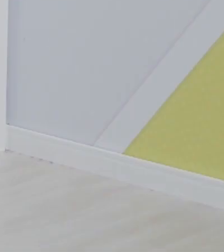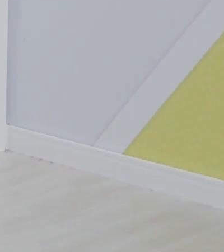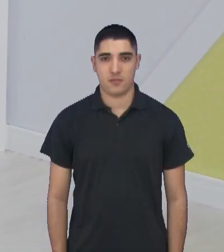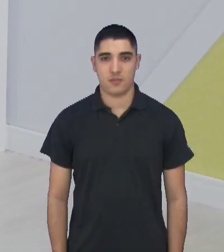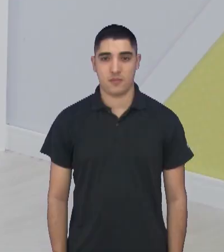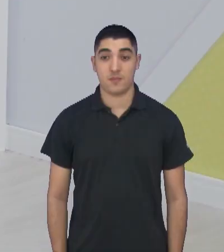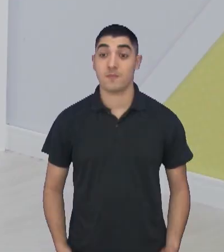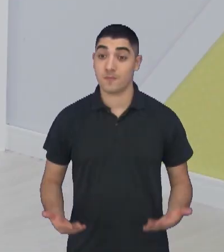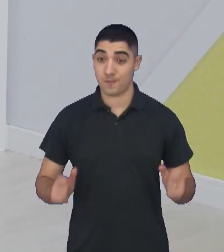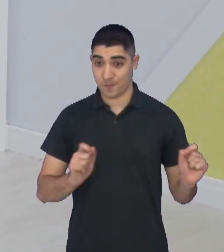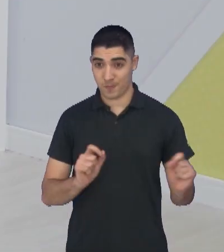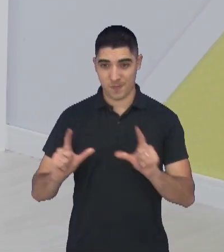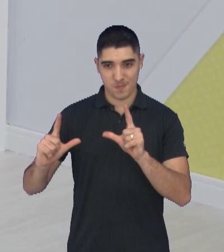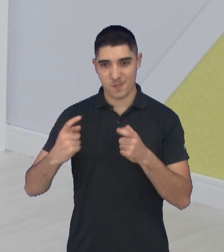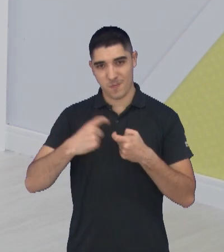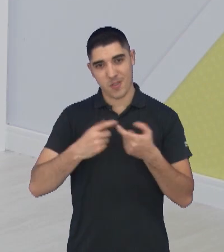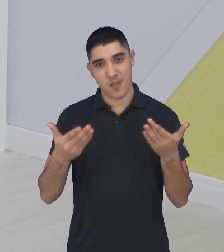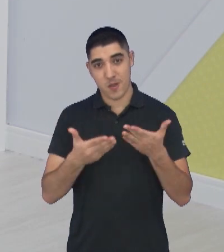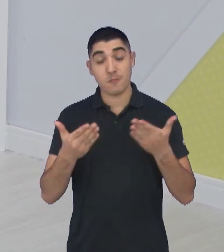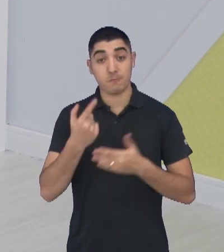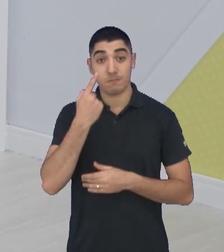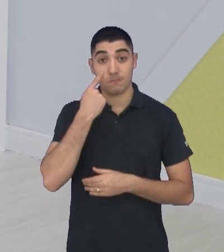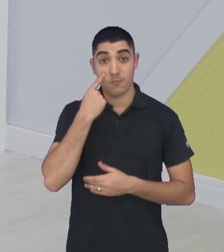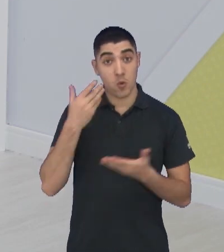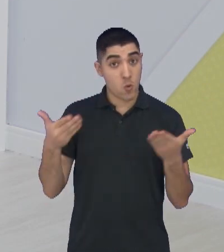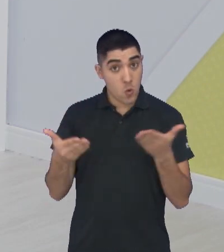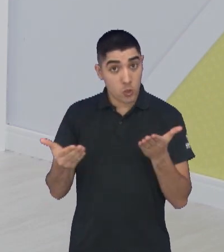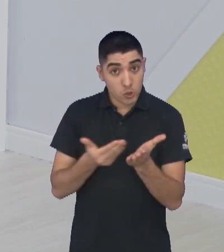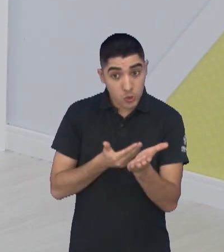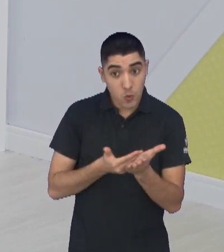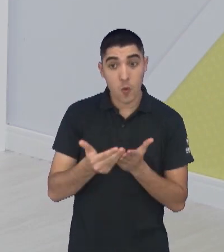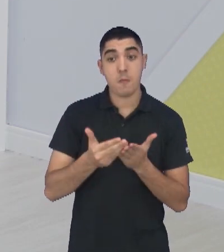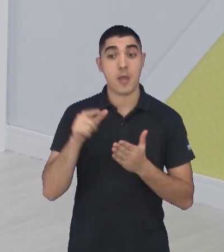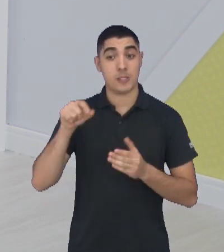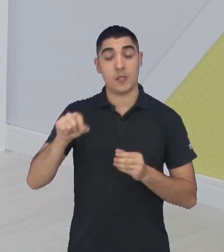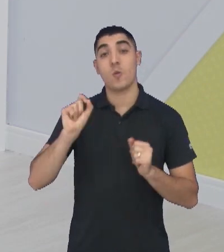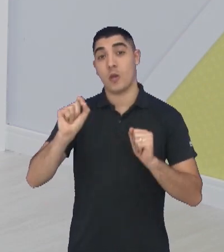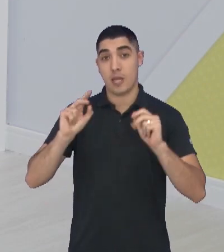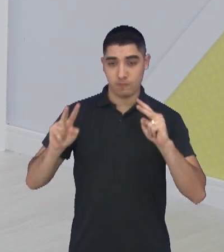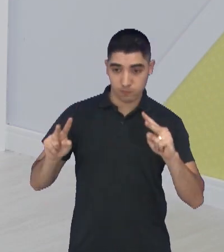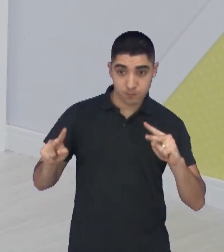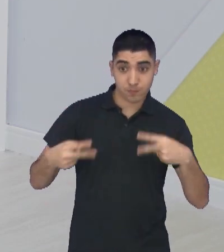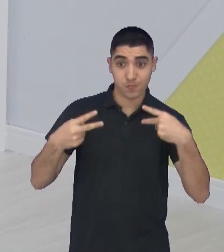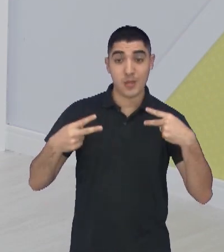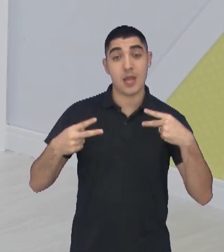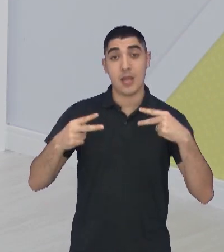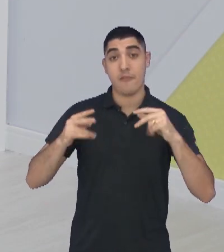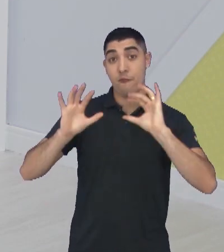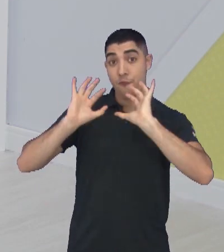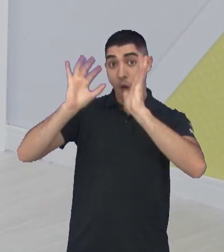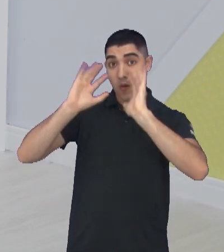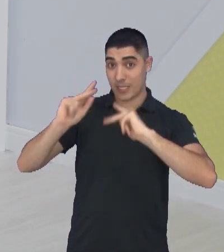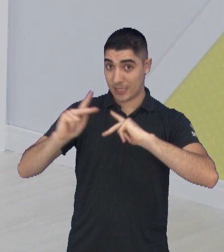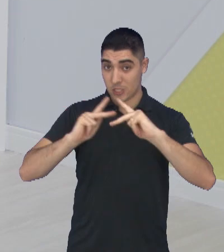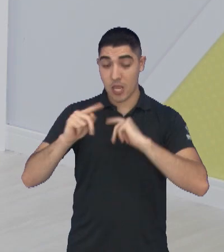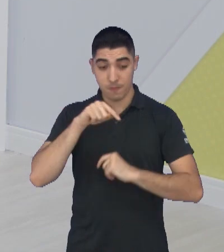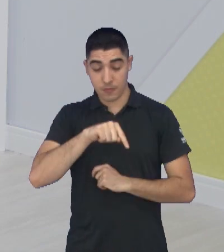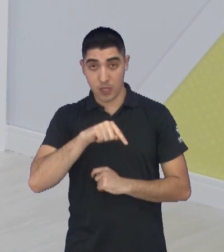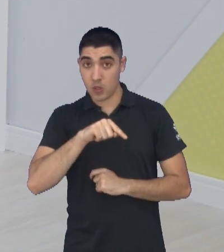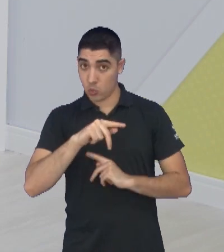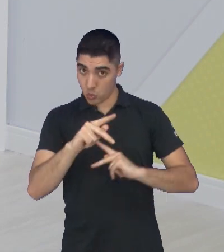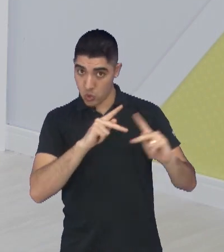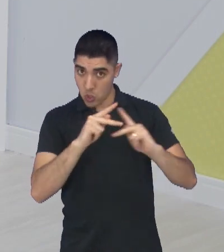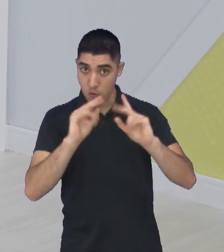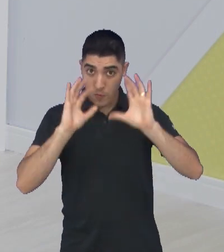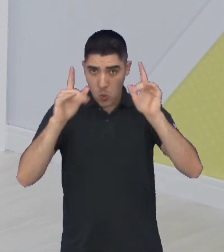Muito bem, de volta com a Hora do Esporte. Olha só, começa hoje a decisão de semifinais do Campeonato Paulista de Vôlei. O time do Farmacon de Vôlei São